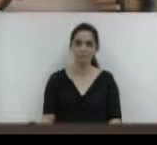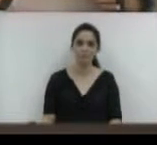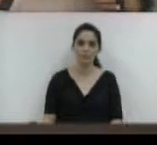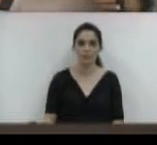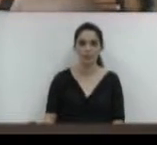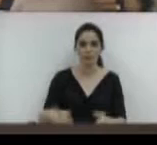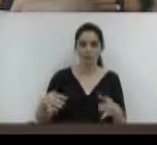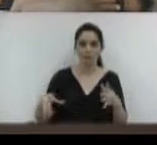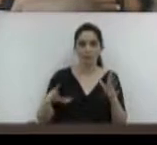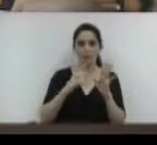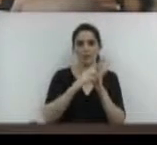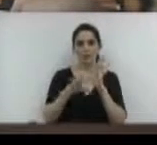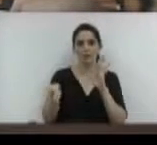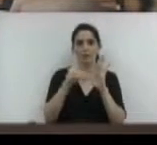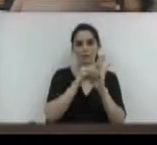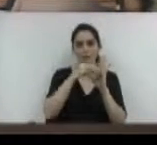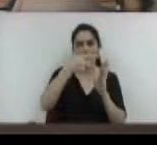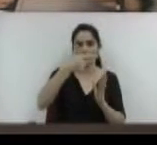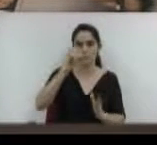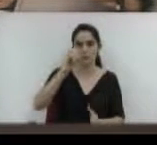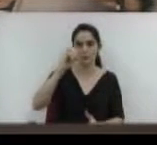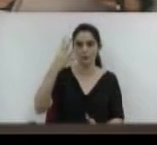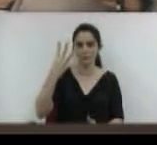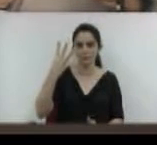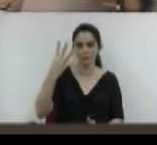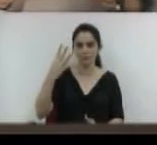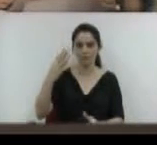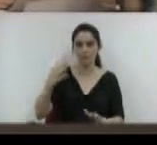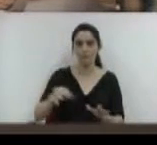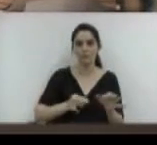Emenda número 204 ao projeto de lei